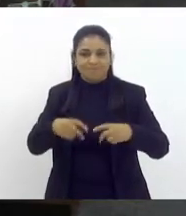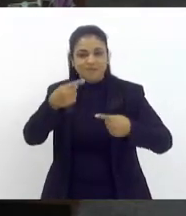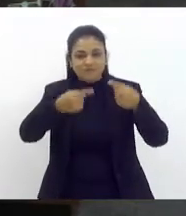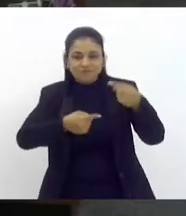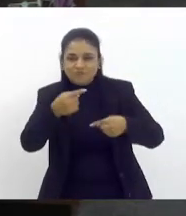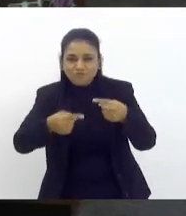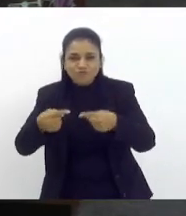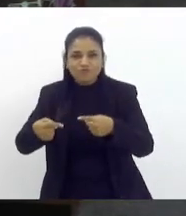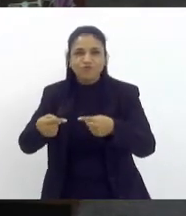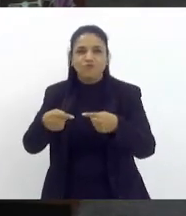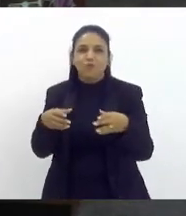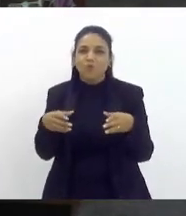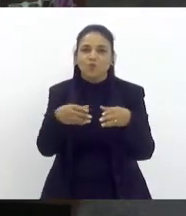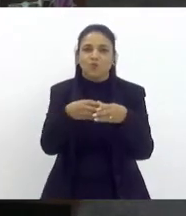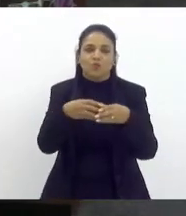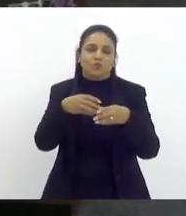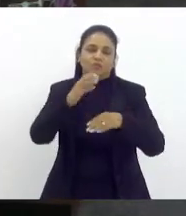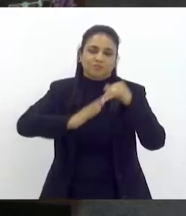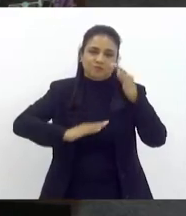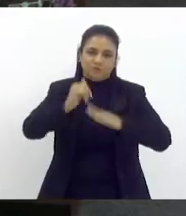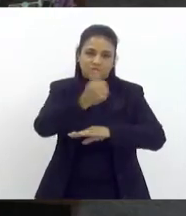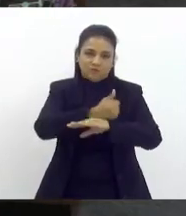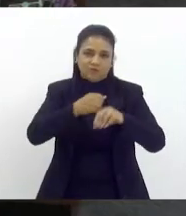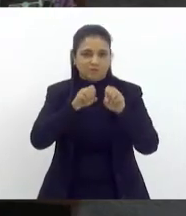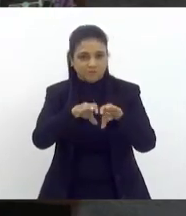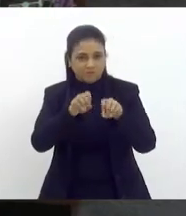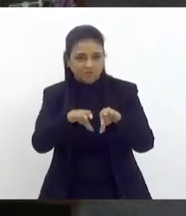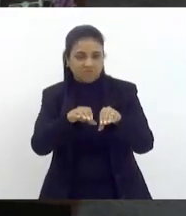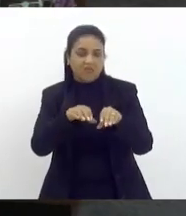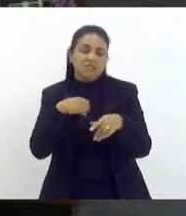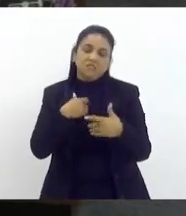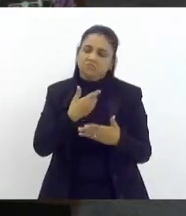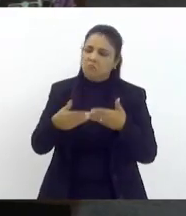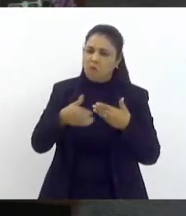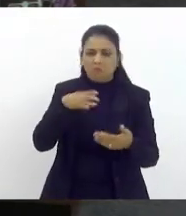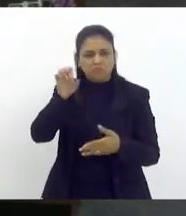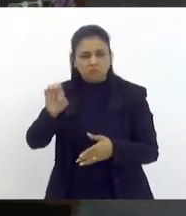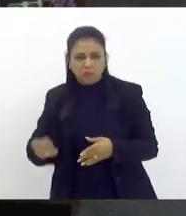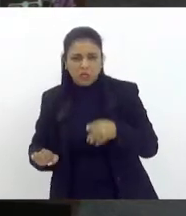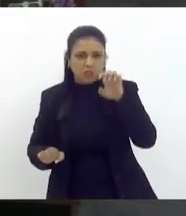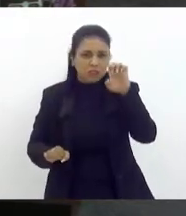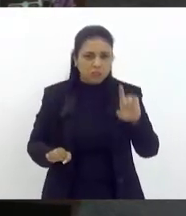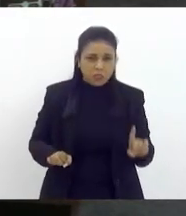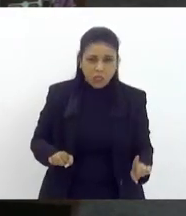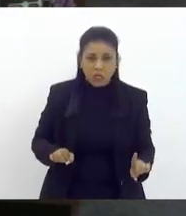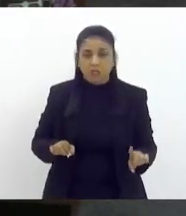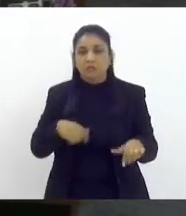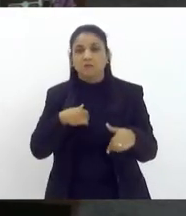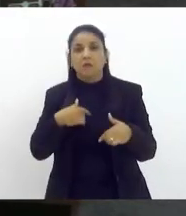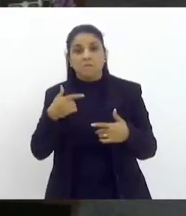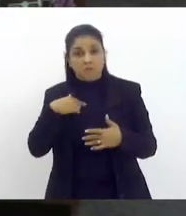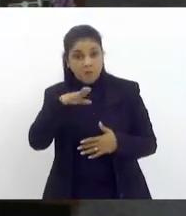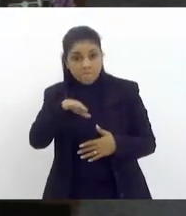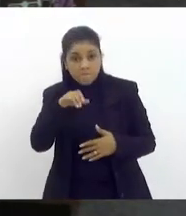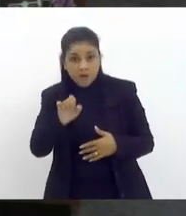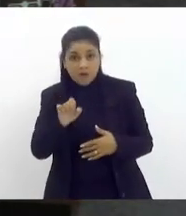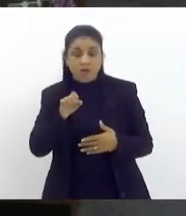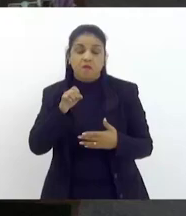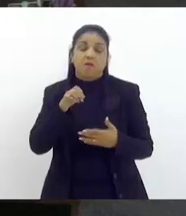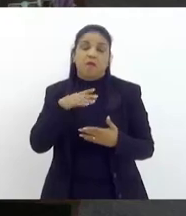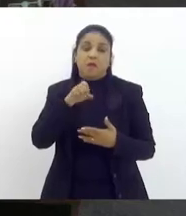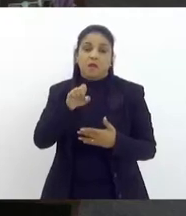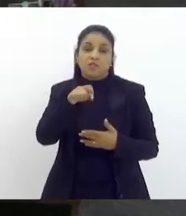de direita de esquerda de centro vamos respeitar os professores Eu sou professor minha mãe é inspetora da rede Municipal minha tia foi